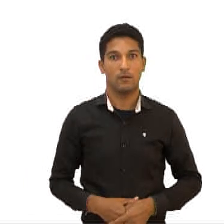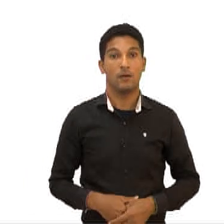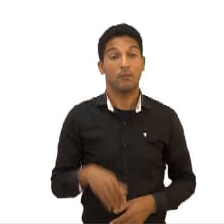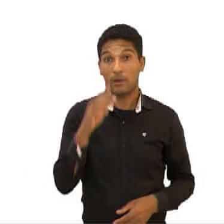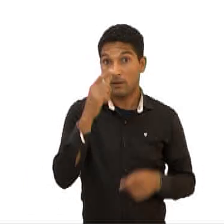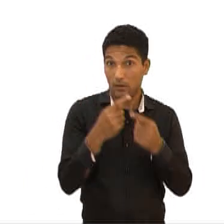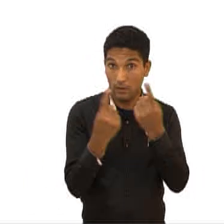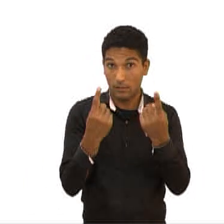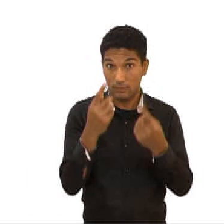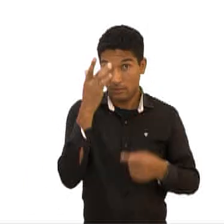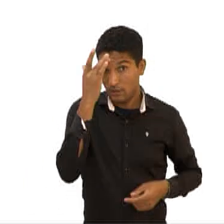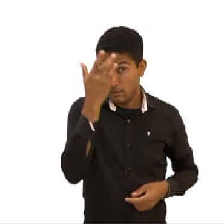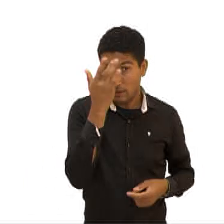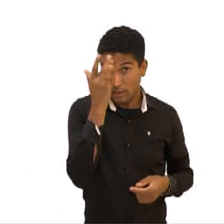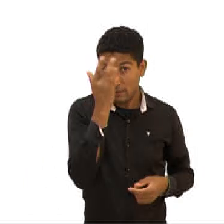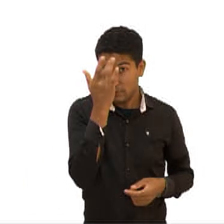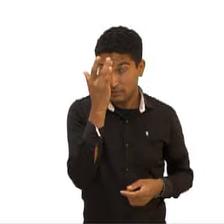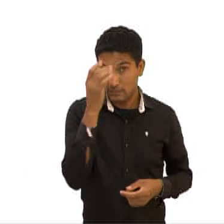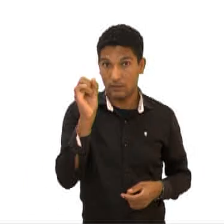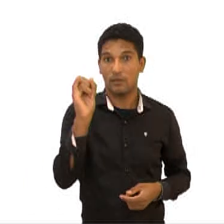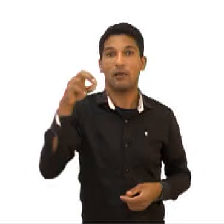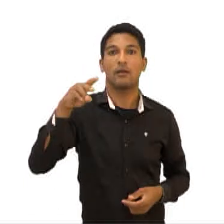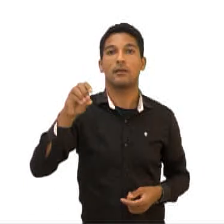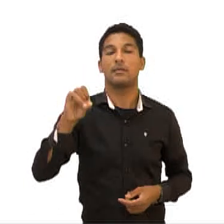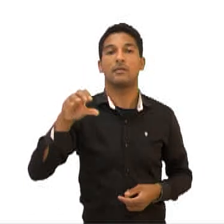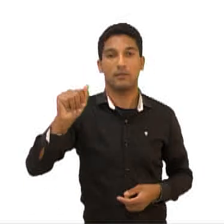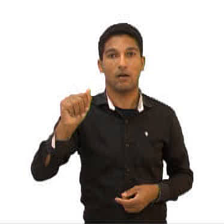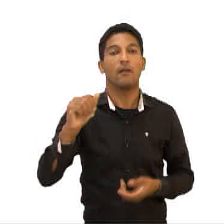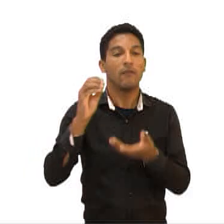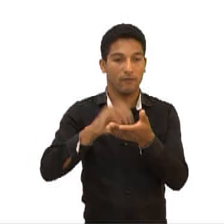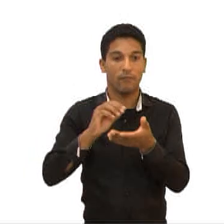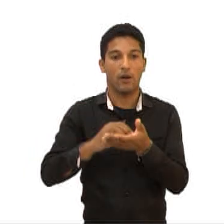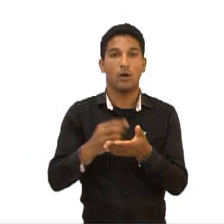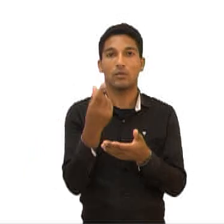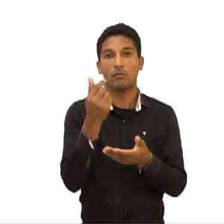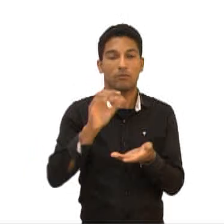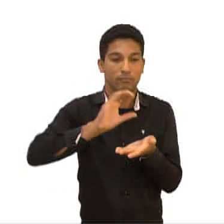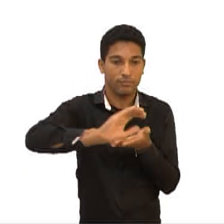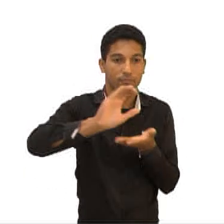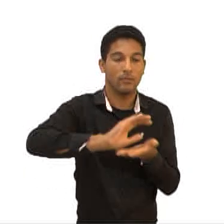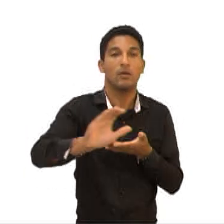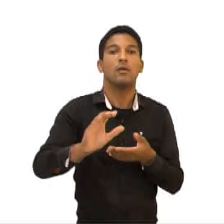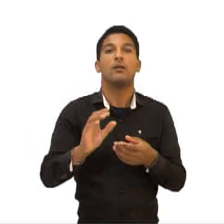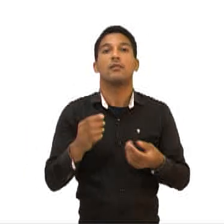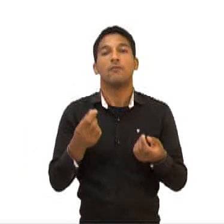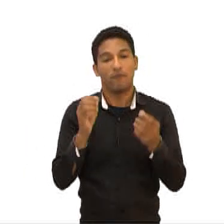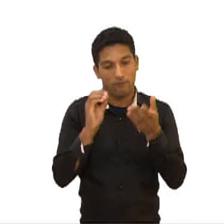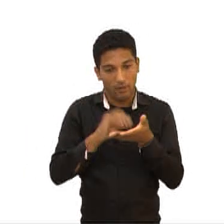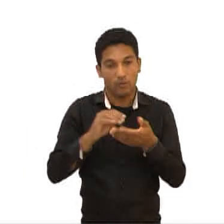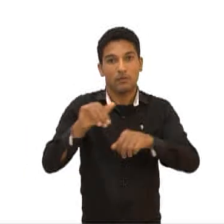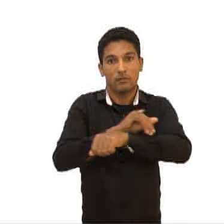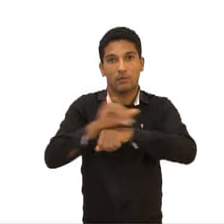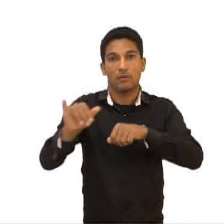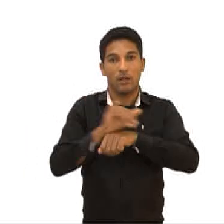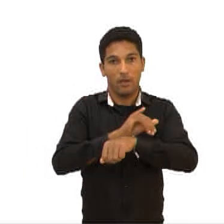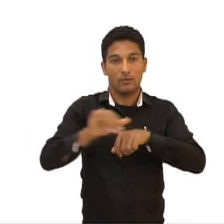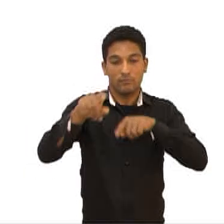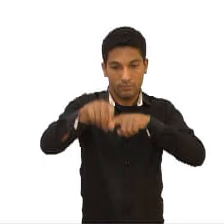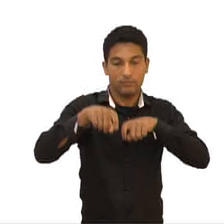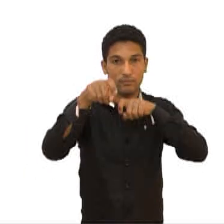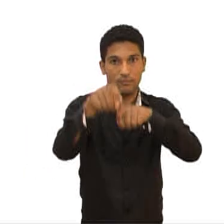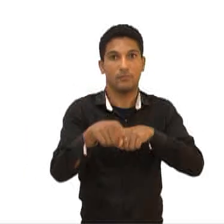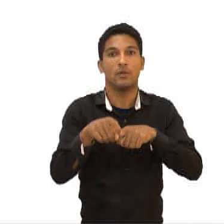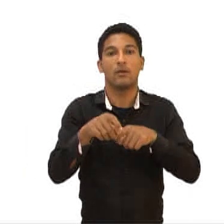perdão, os investimentos ainda não são os ideais. A gente viu isso, a irrigação e tudo é diferente. O preço